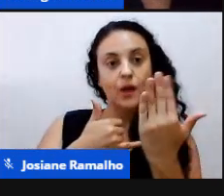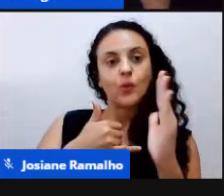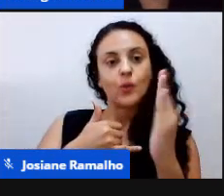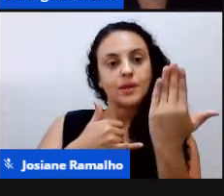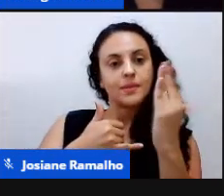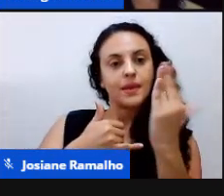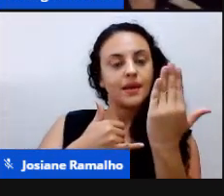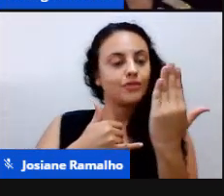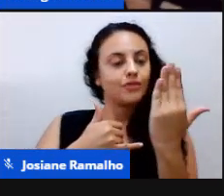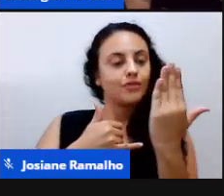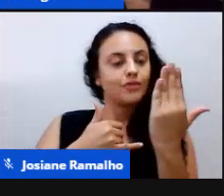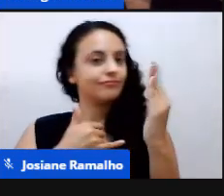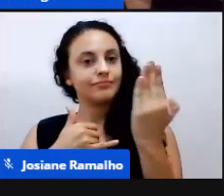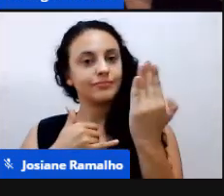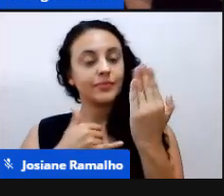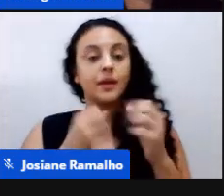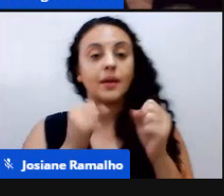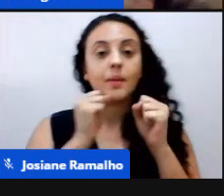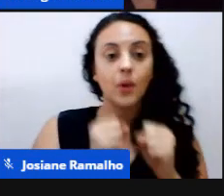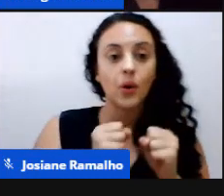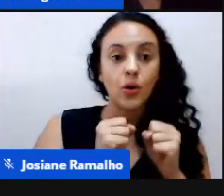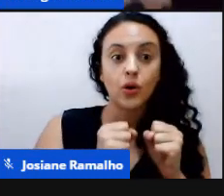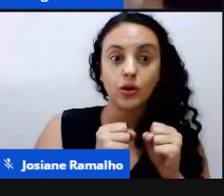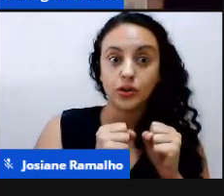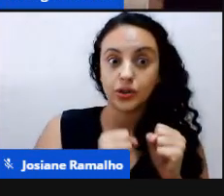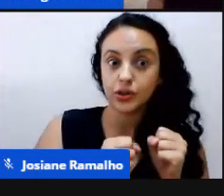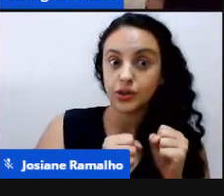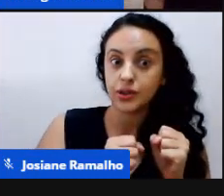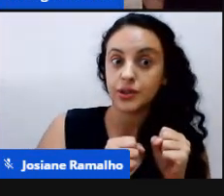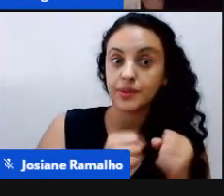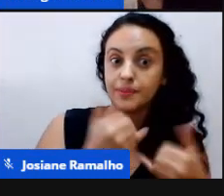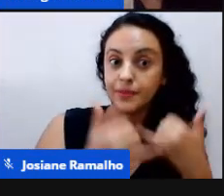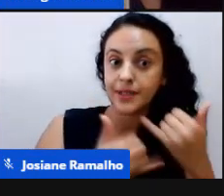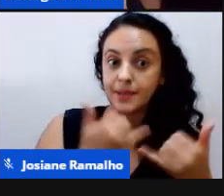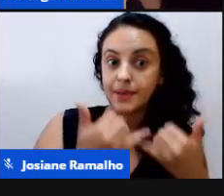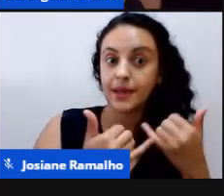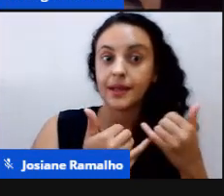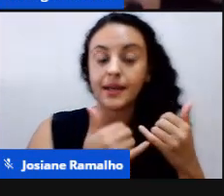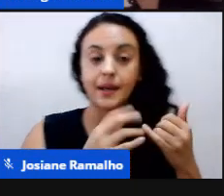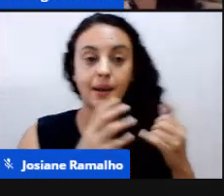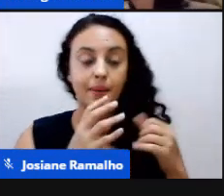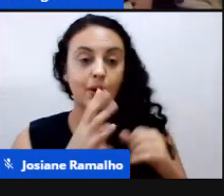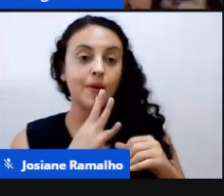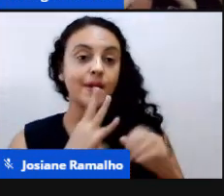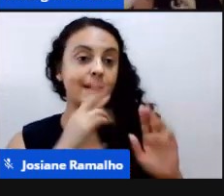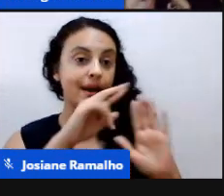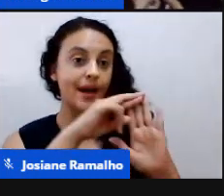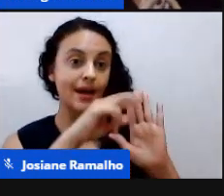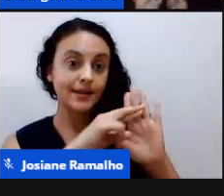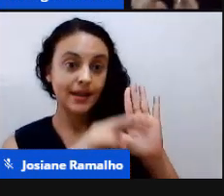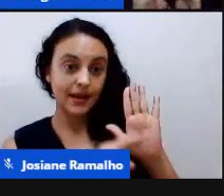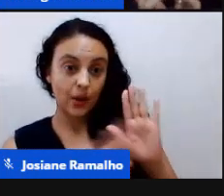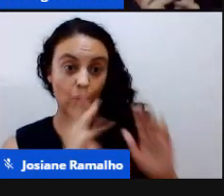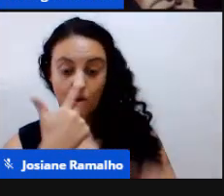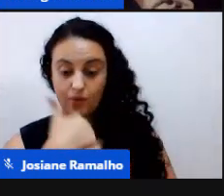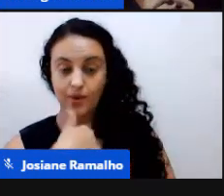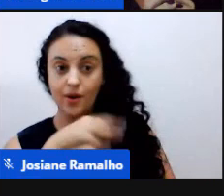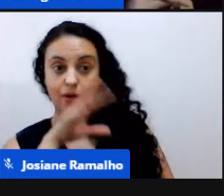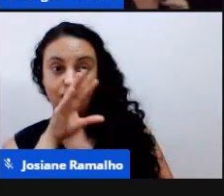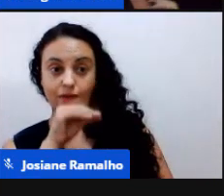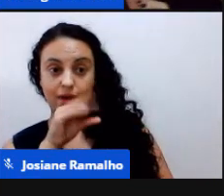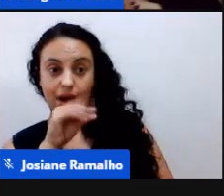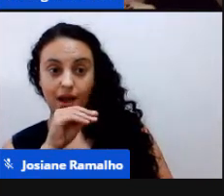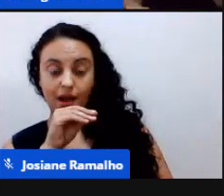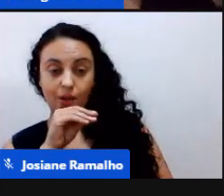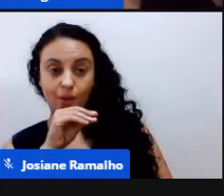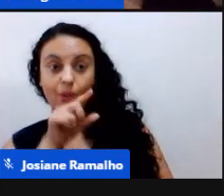pequenas regras. Quando eu falo, o Felipe não fala. Isso. Quando eu estou fazendo a